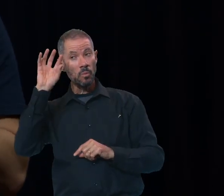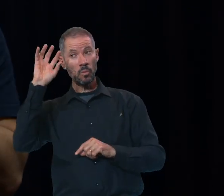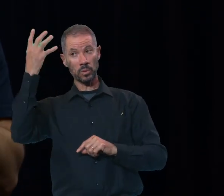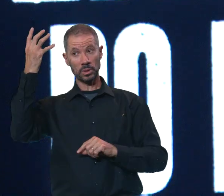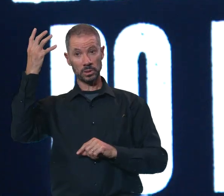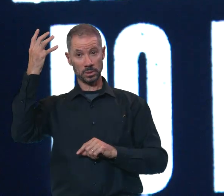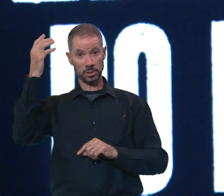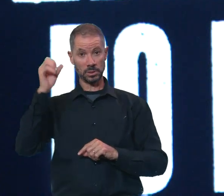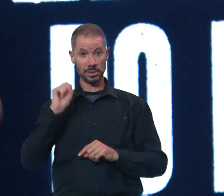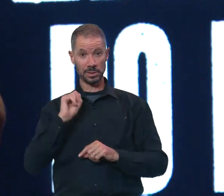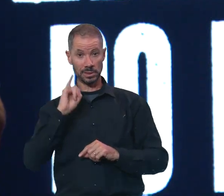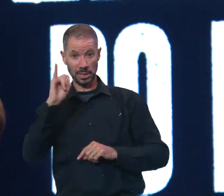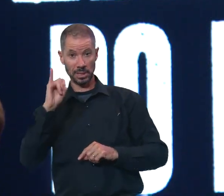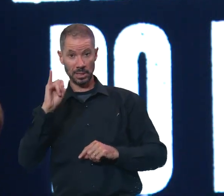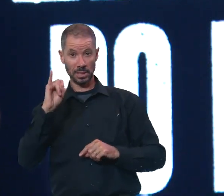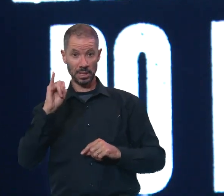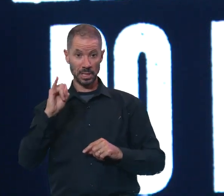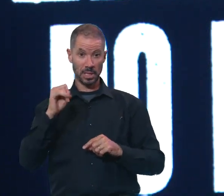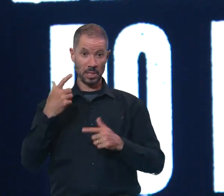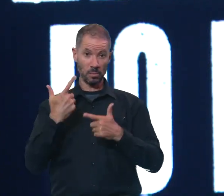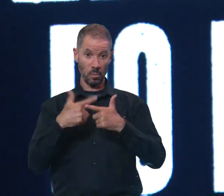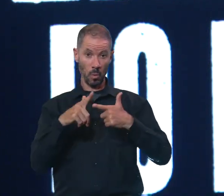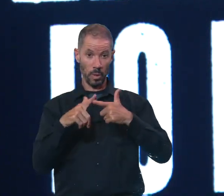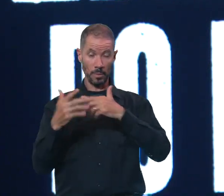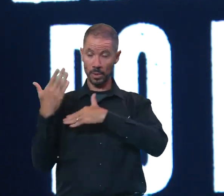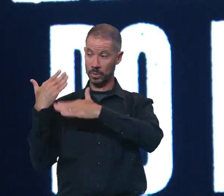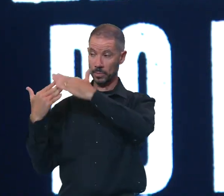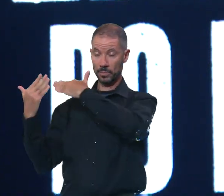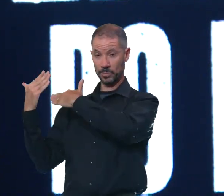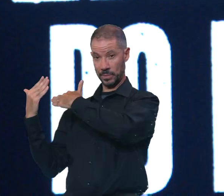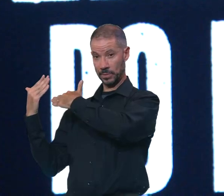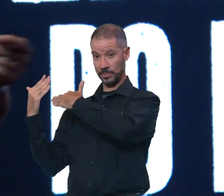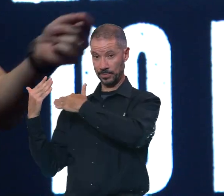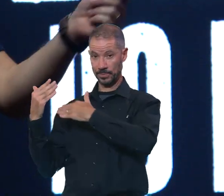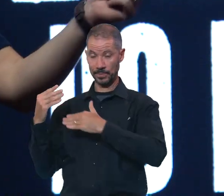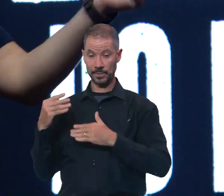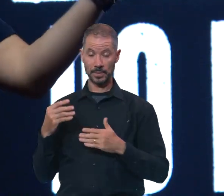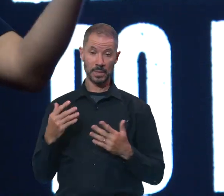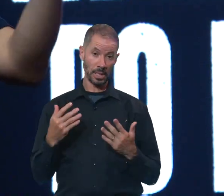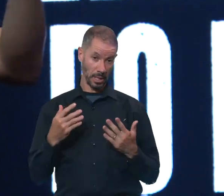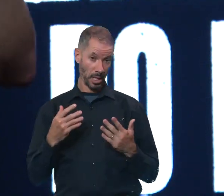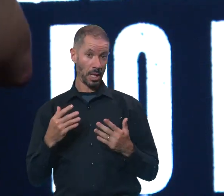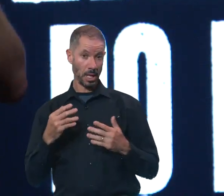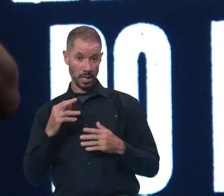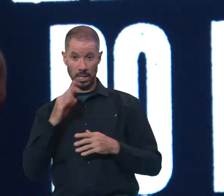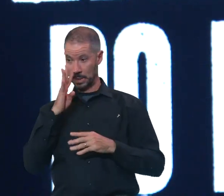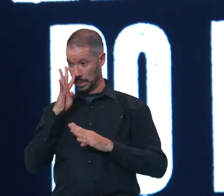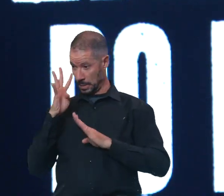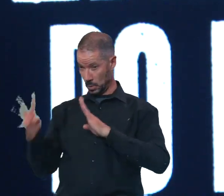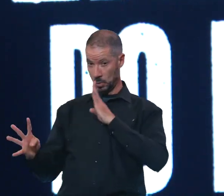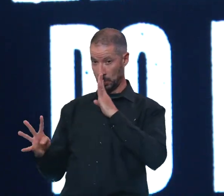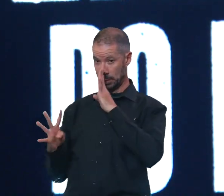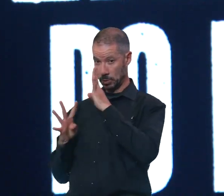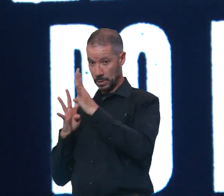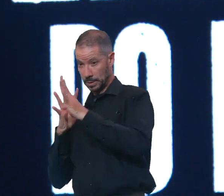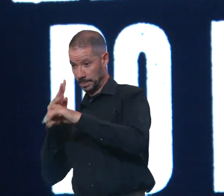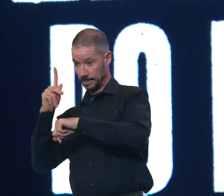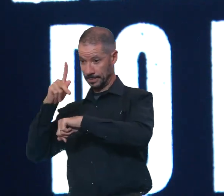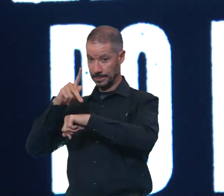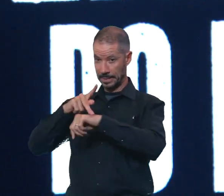quando resolvemos as pendências do passado ao ponto de quando as acusações e as pedras